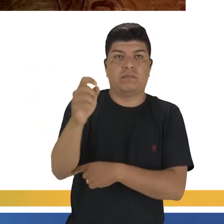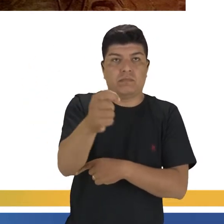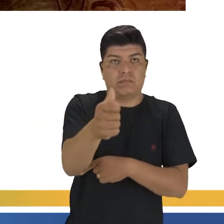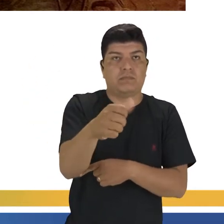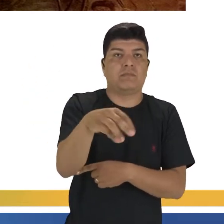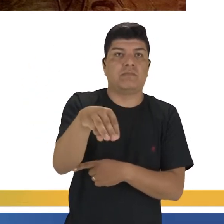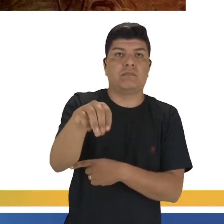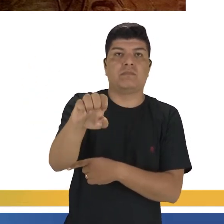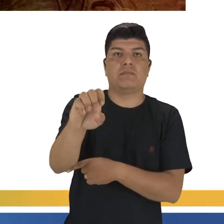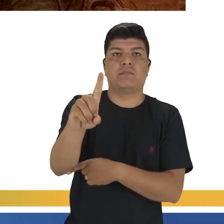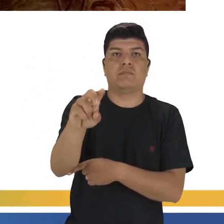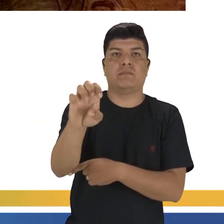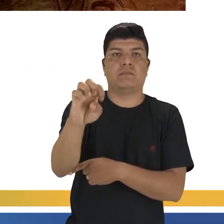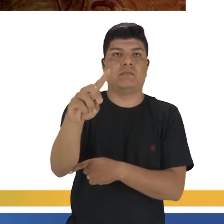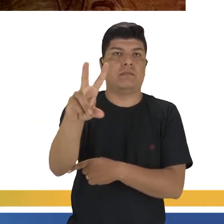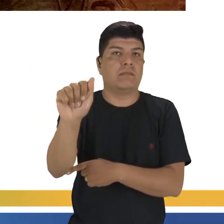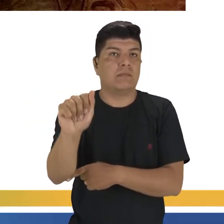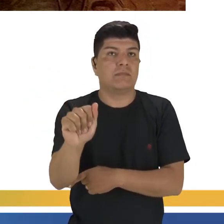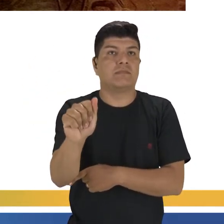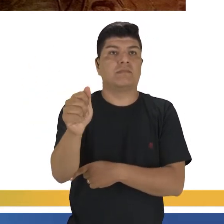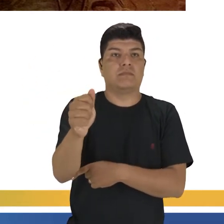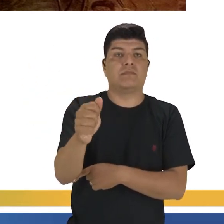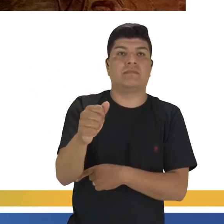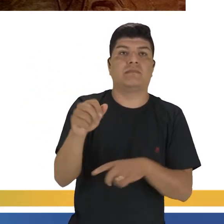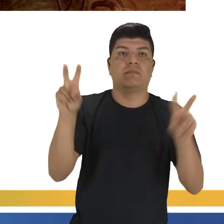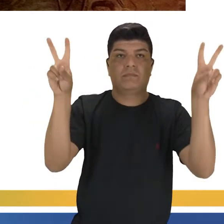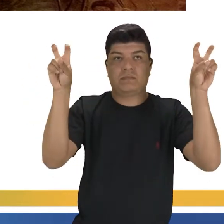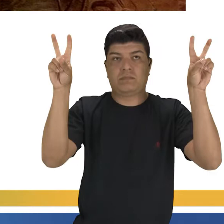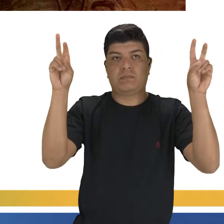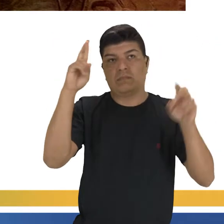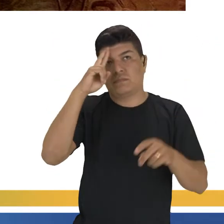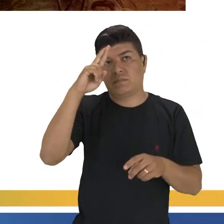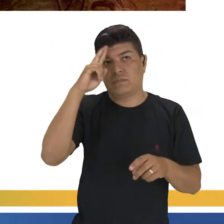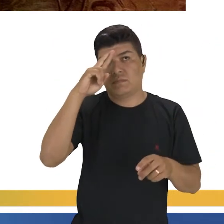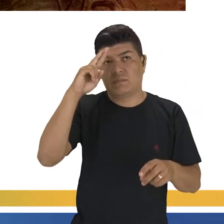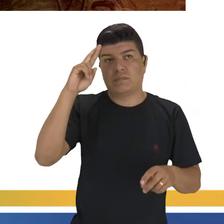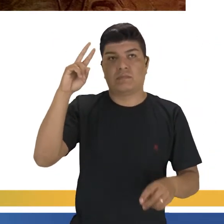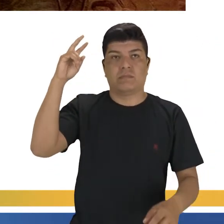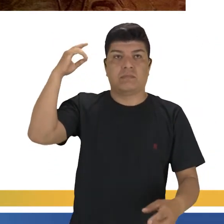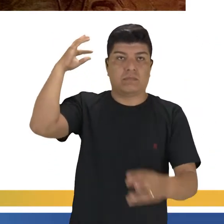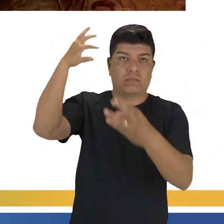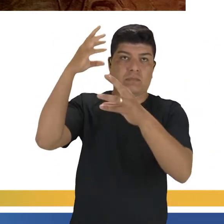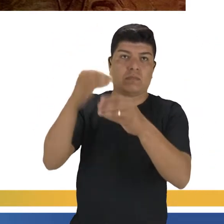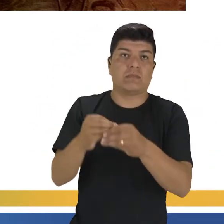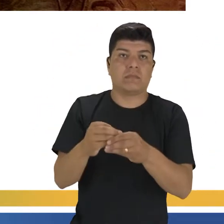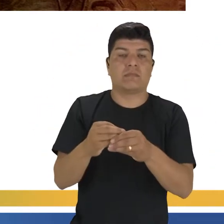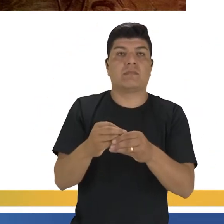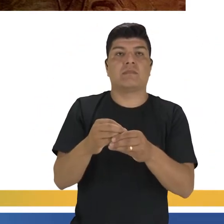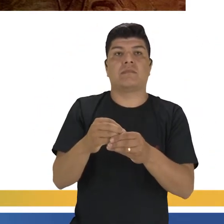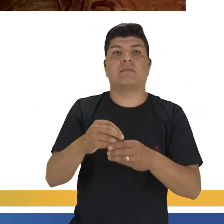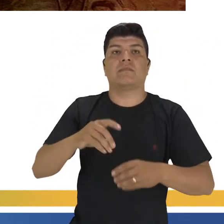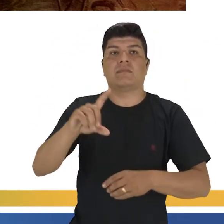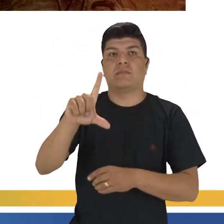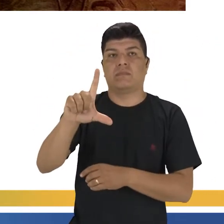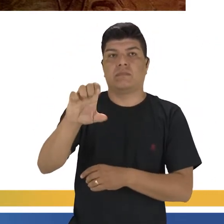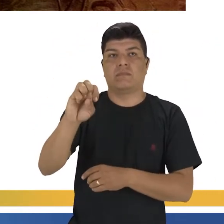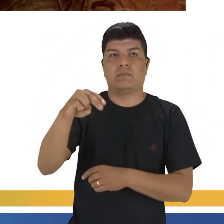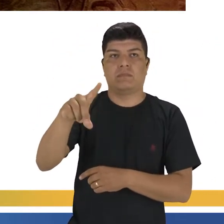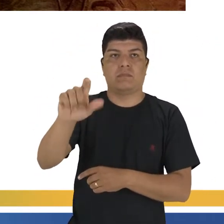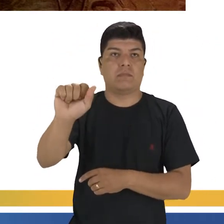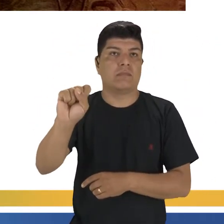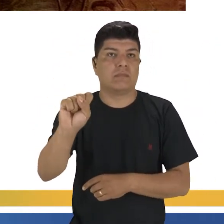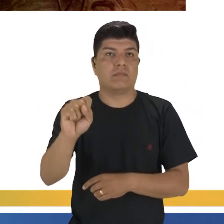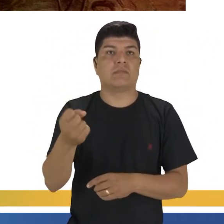medieval, que é assim que era visto o índio, temas históricos, resgate de lendas, contato com o índio, do índio com o